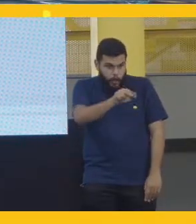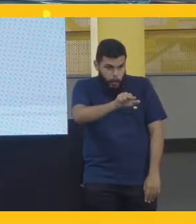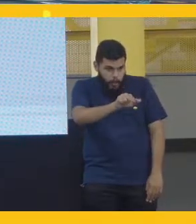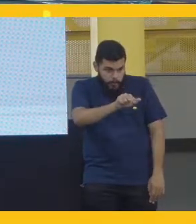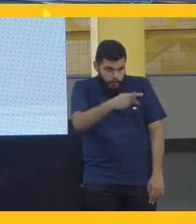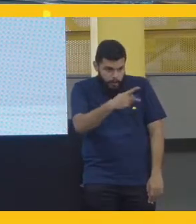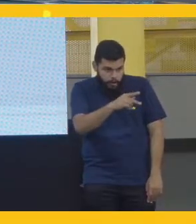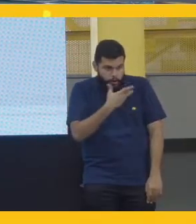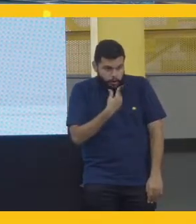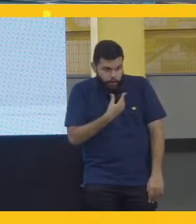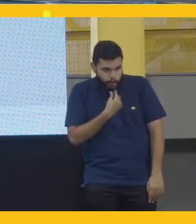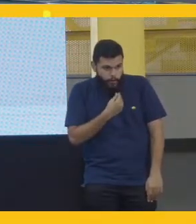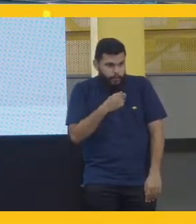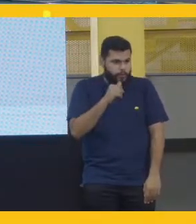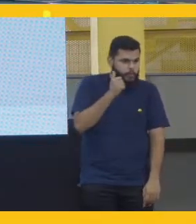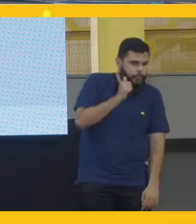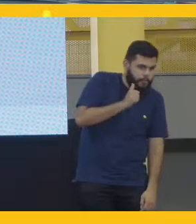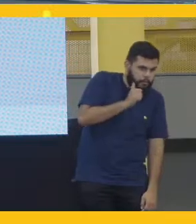ofender pela vez